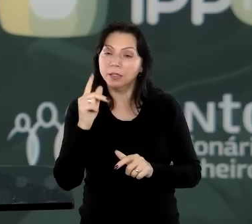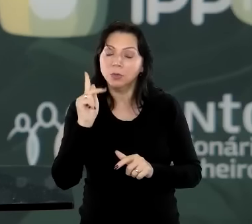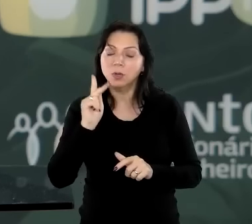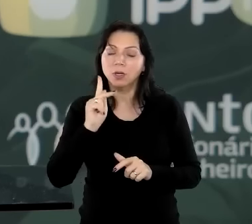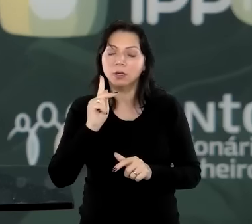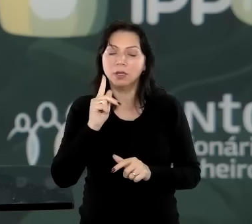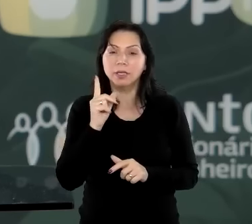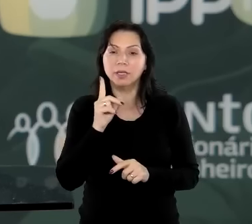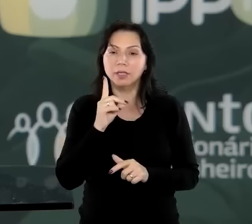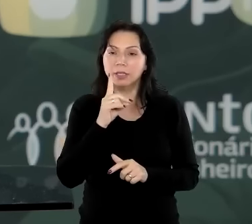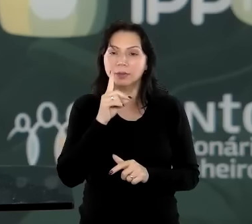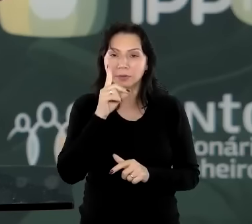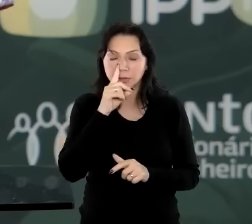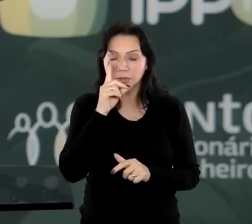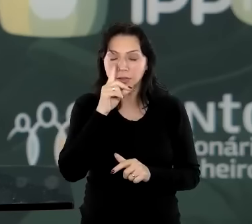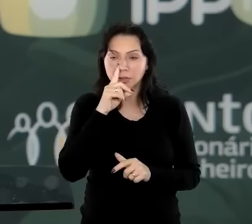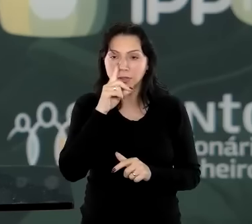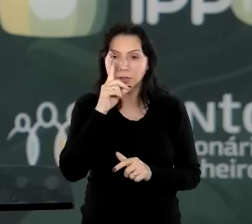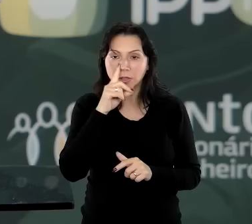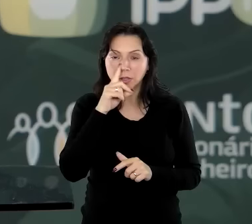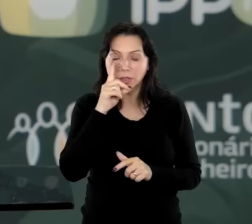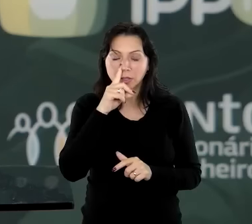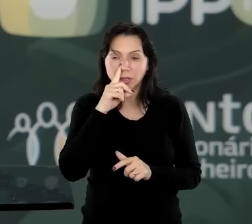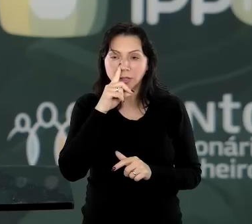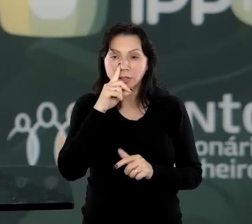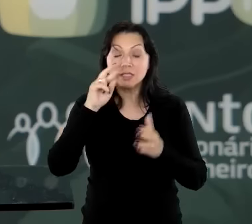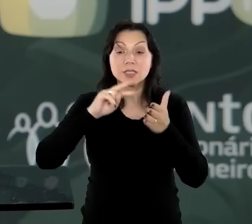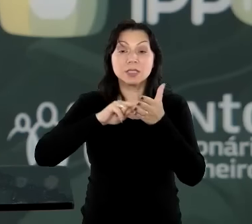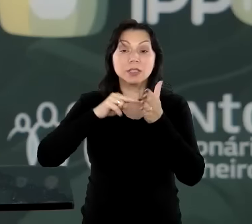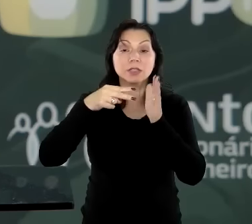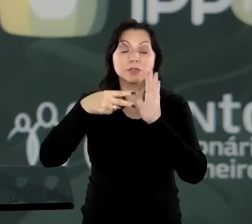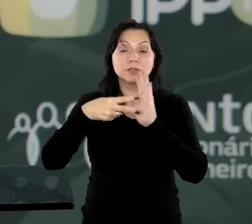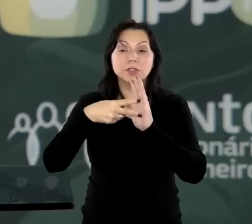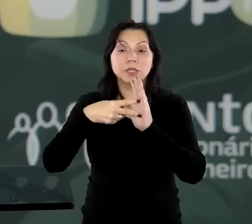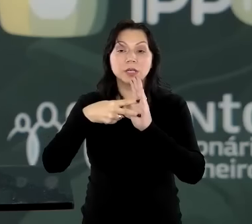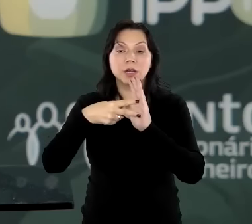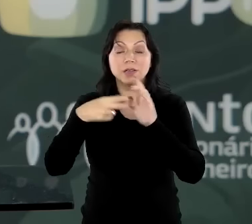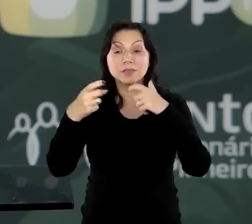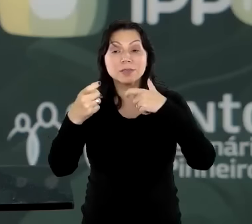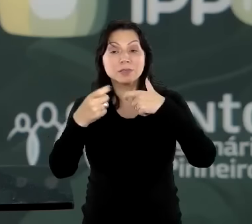koité, de onde vem a palavra coito, relação sexual.